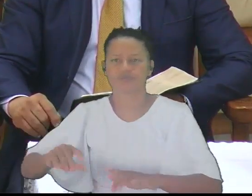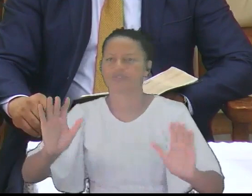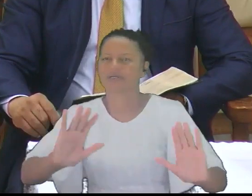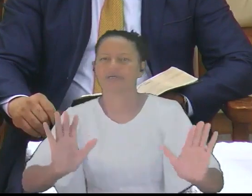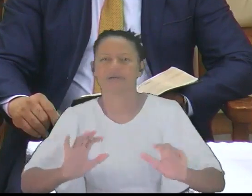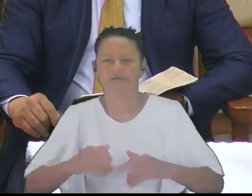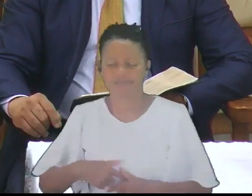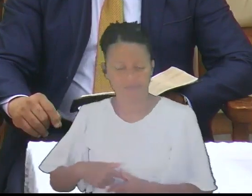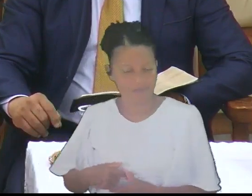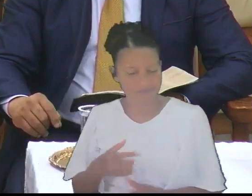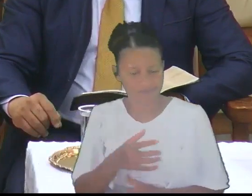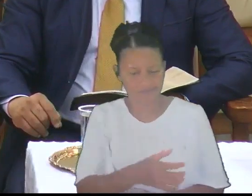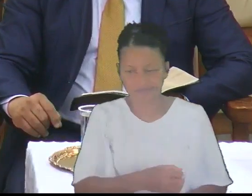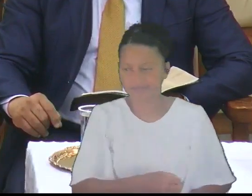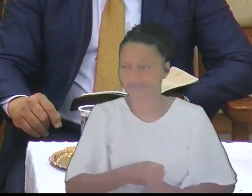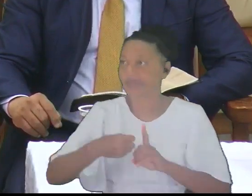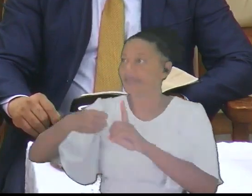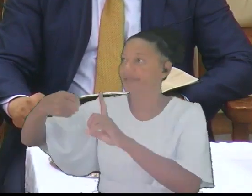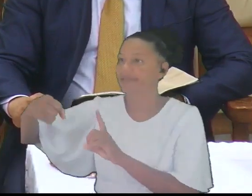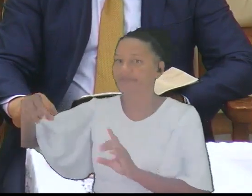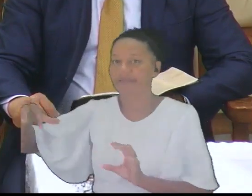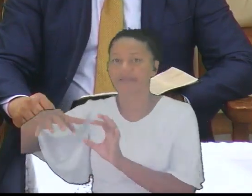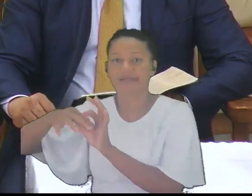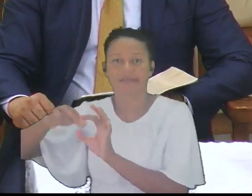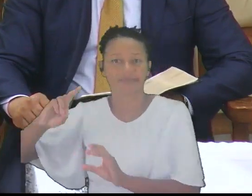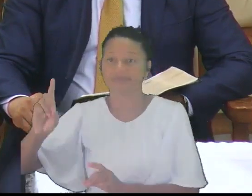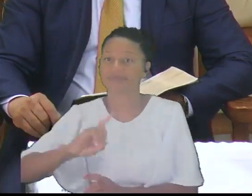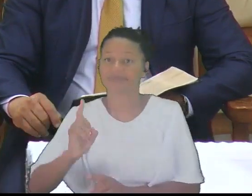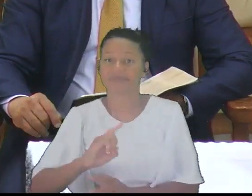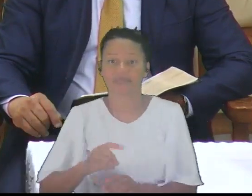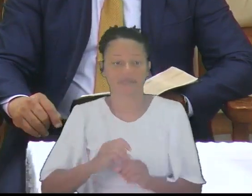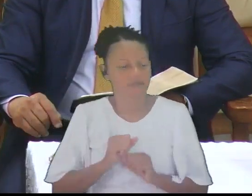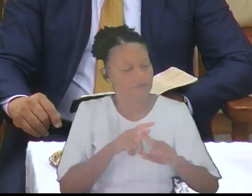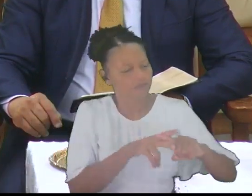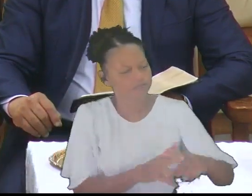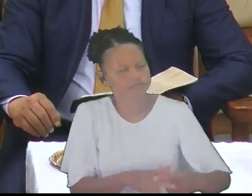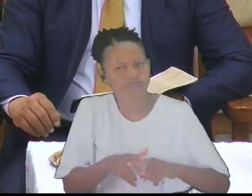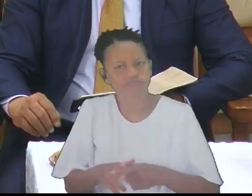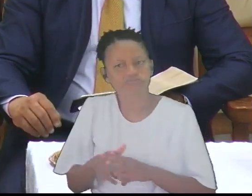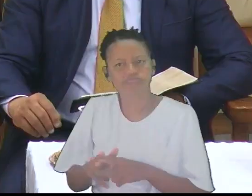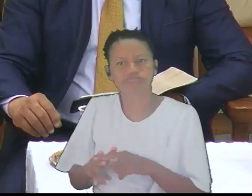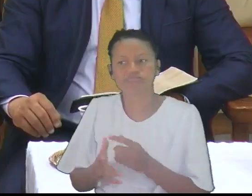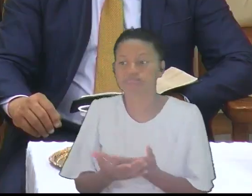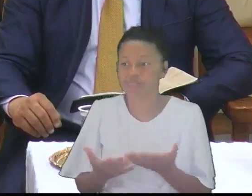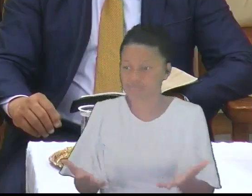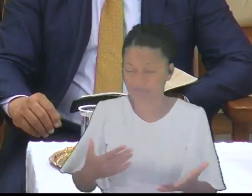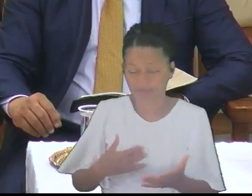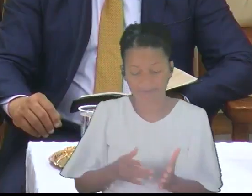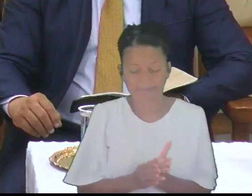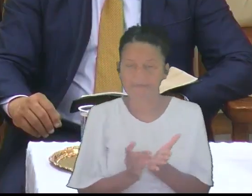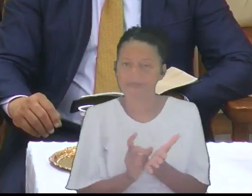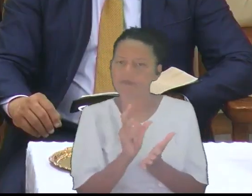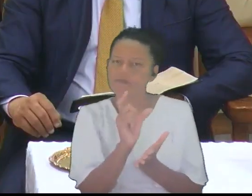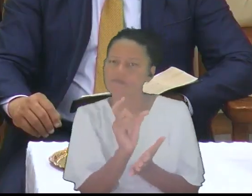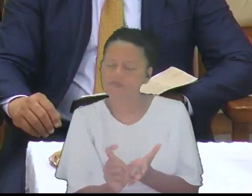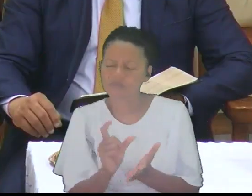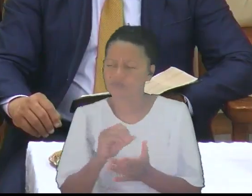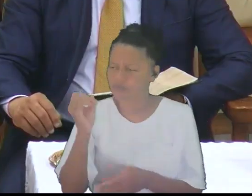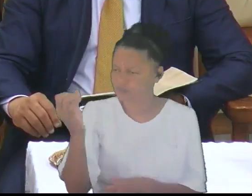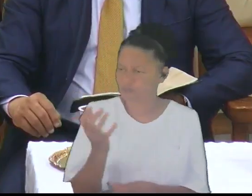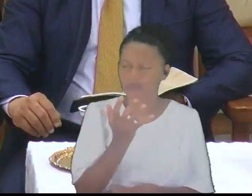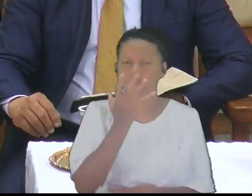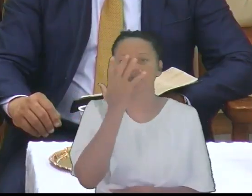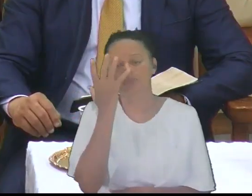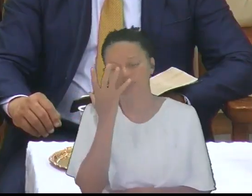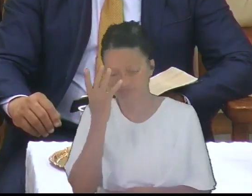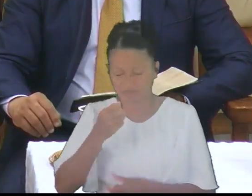para levar você a Deus. Nós estamos aqui para lhe aperfeiçoar pela palavra, pela revelação,